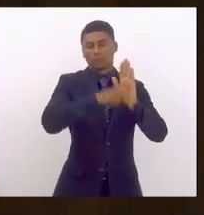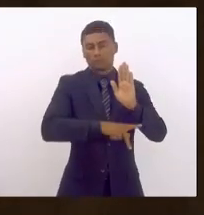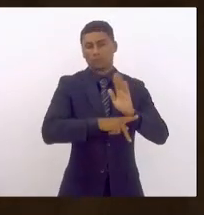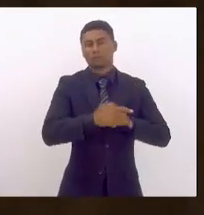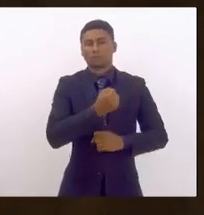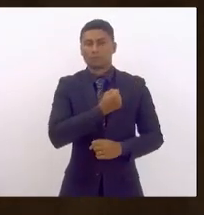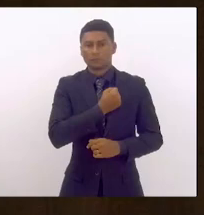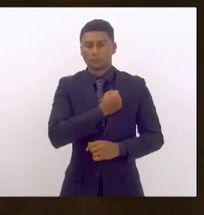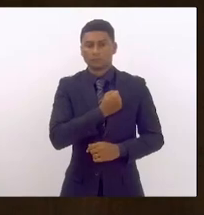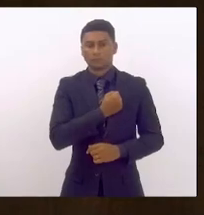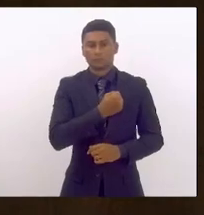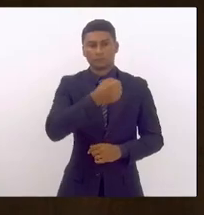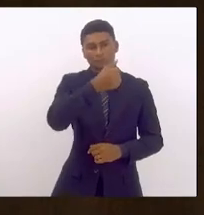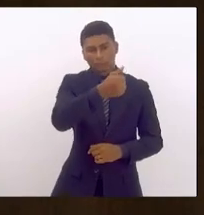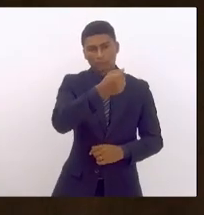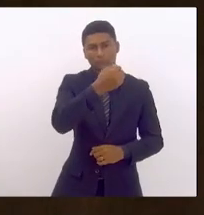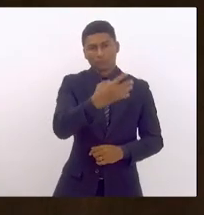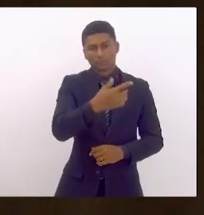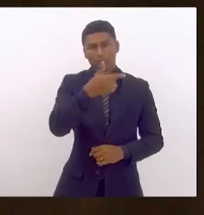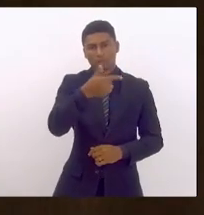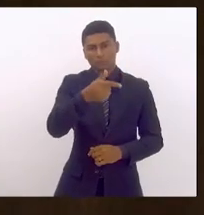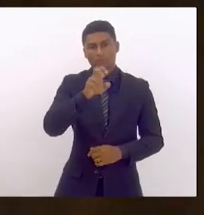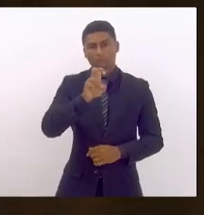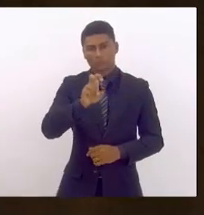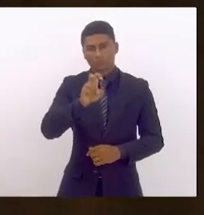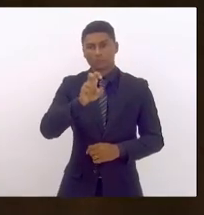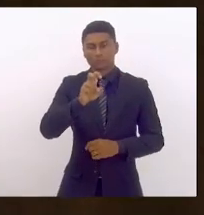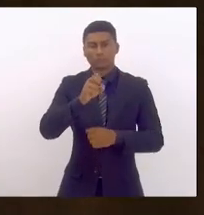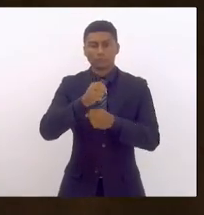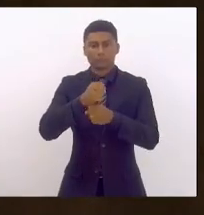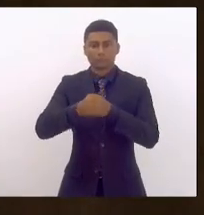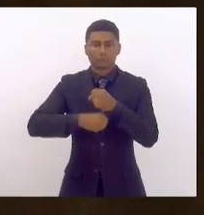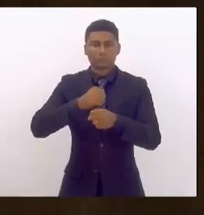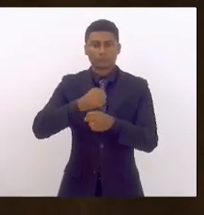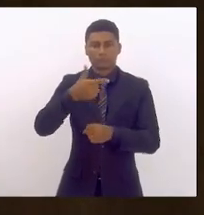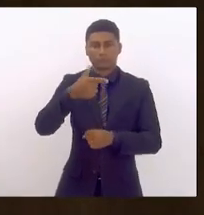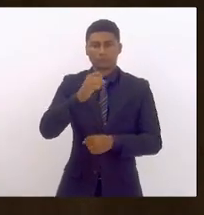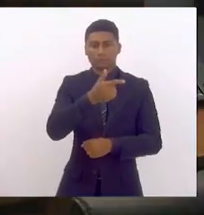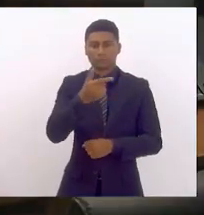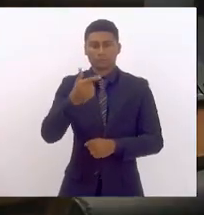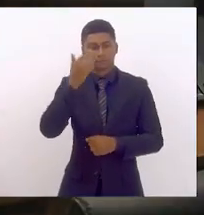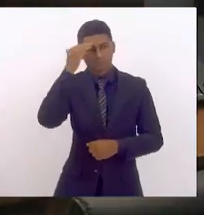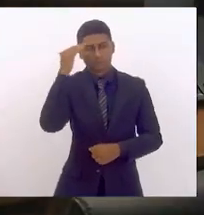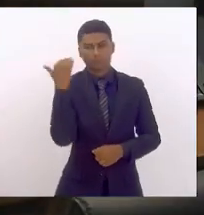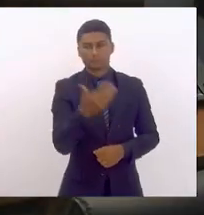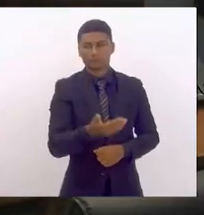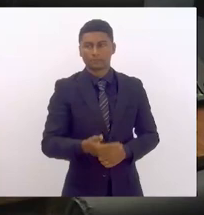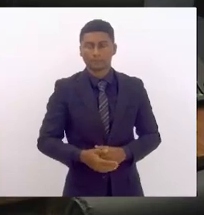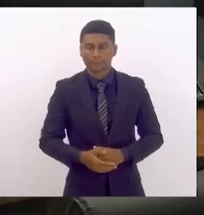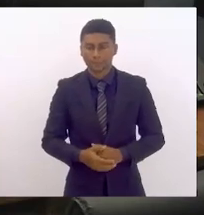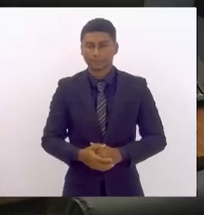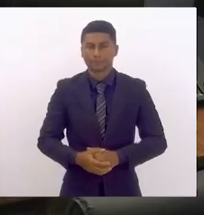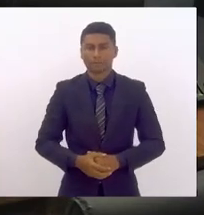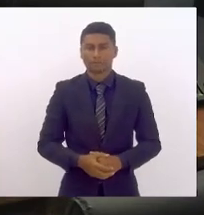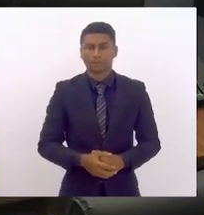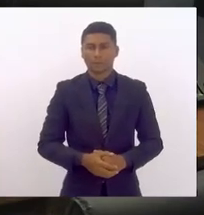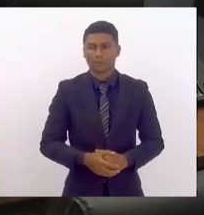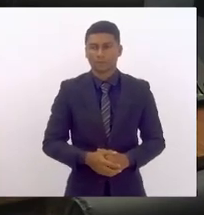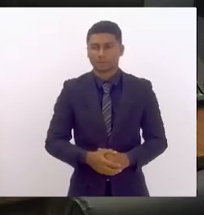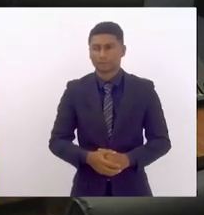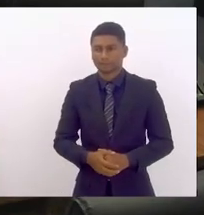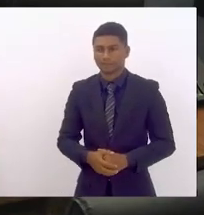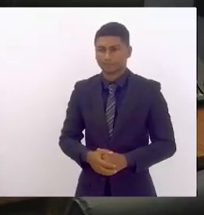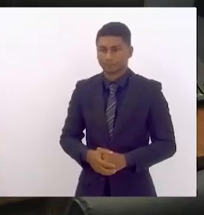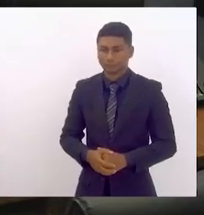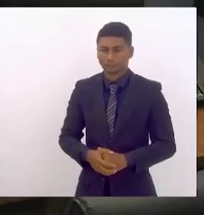de número 14 25 de 2022 muito obrigada muito bom é para